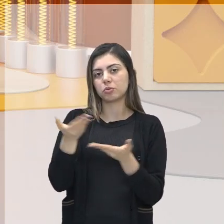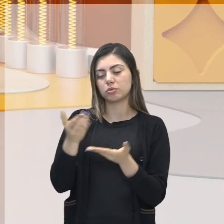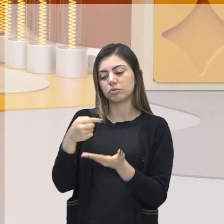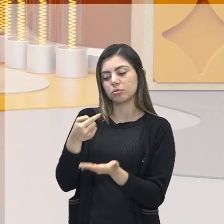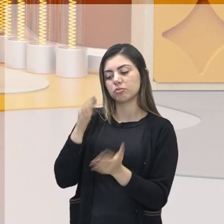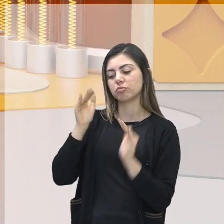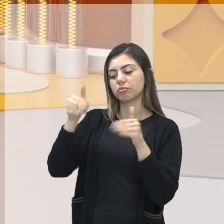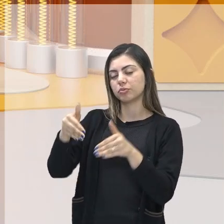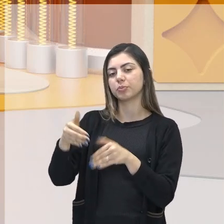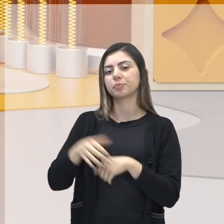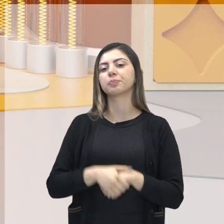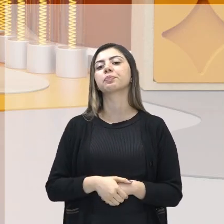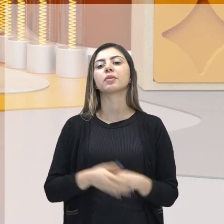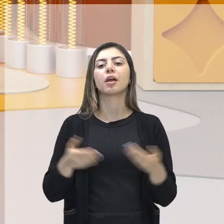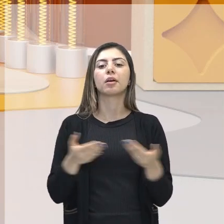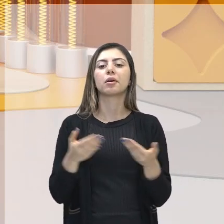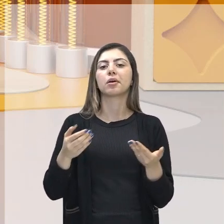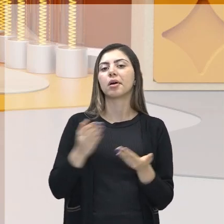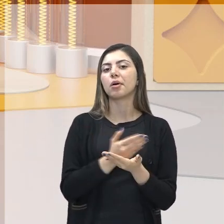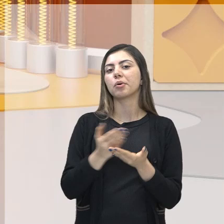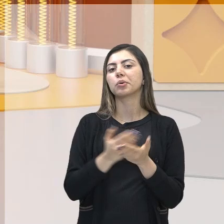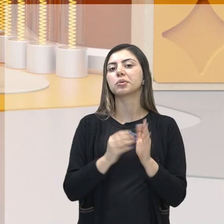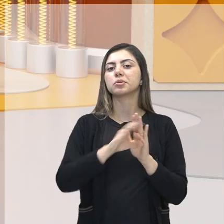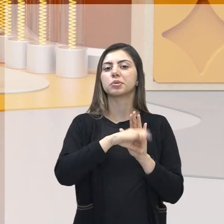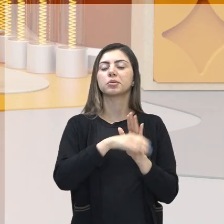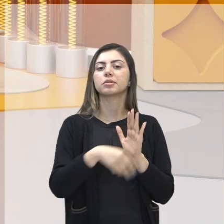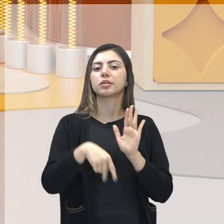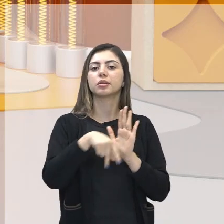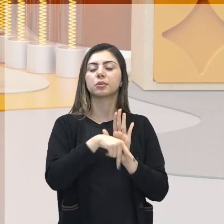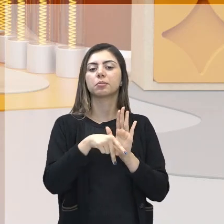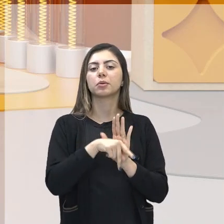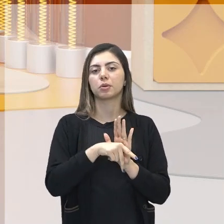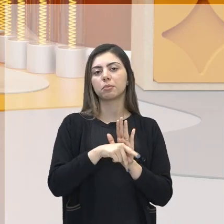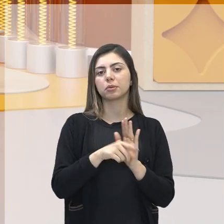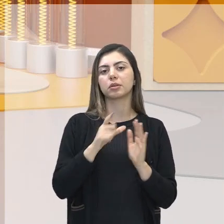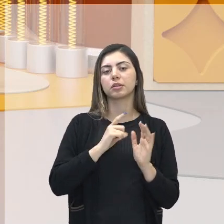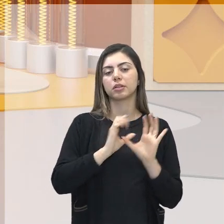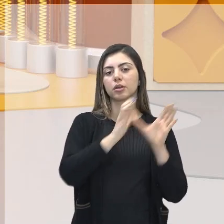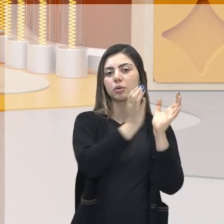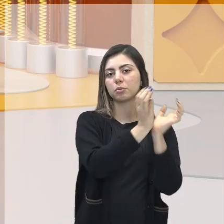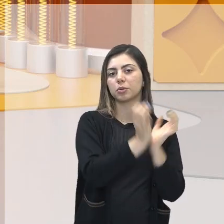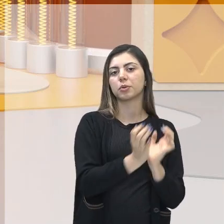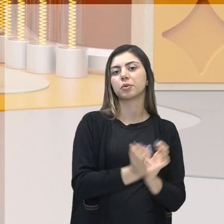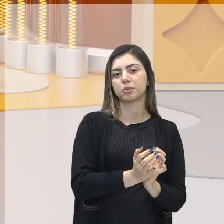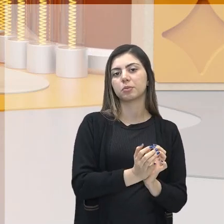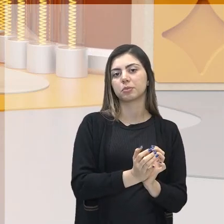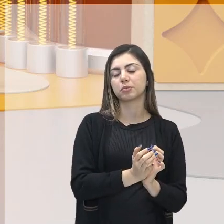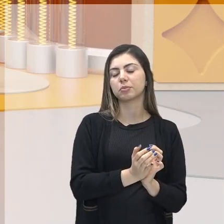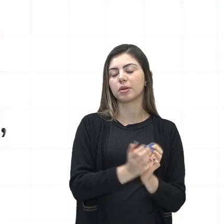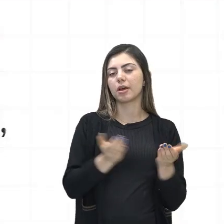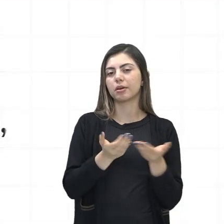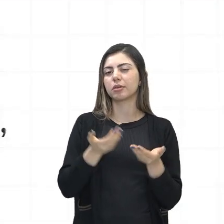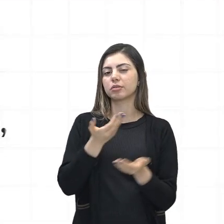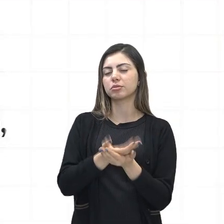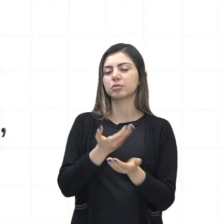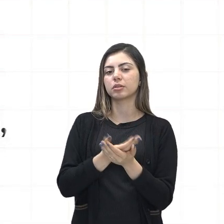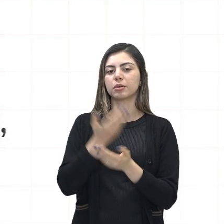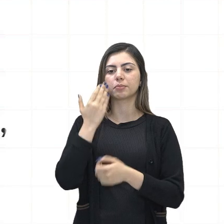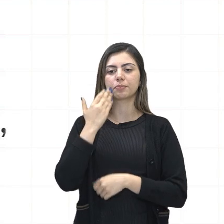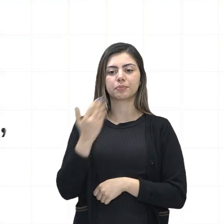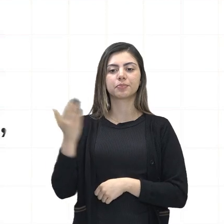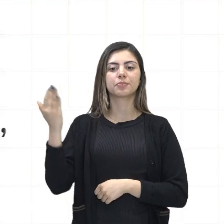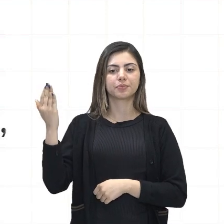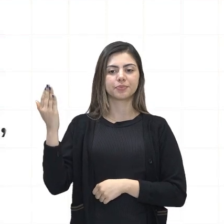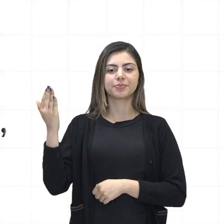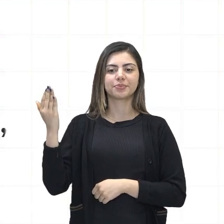certo? Acompanhe comigo algumas definições aqui mais básicas sobre os conceitos de primário, secundário e terciário, quando a questão